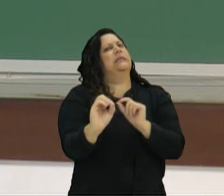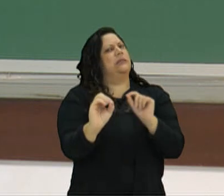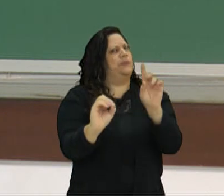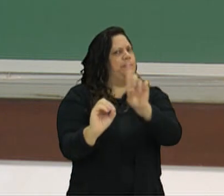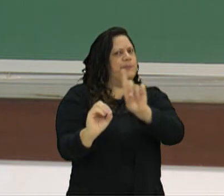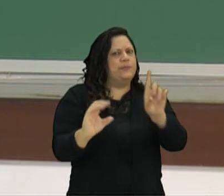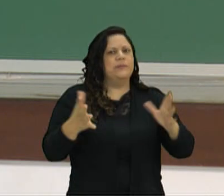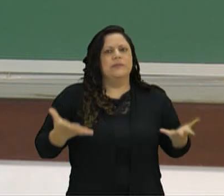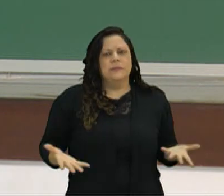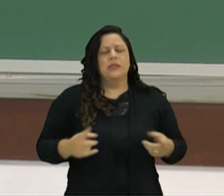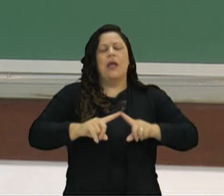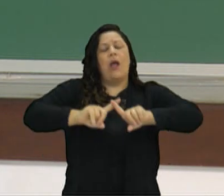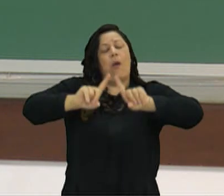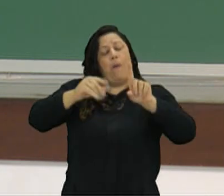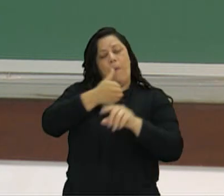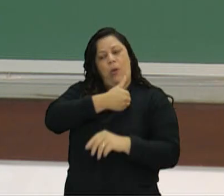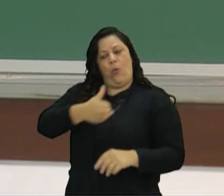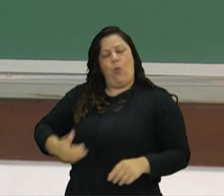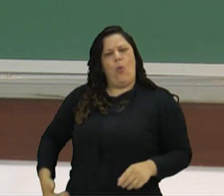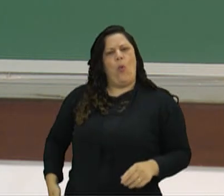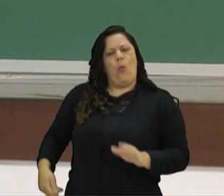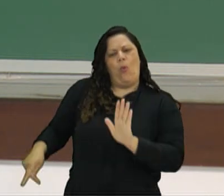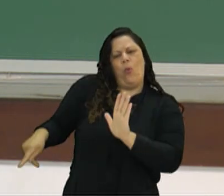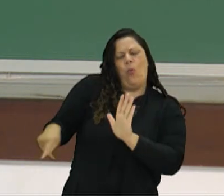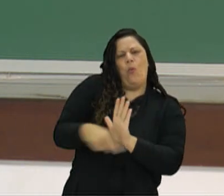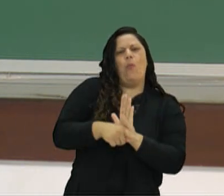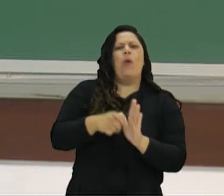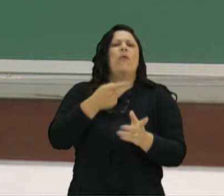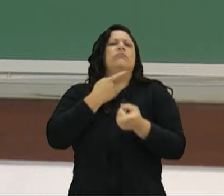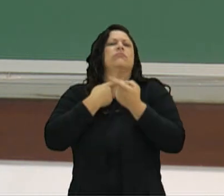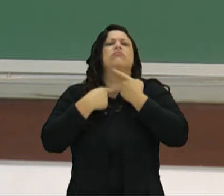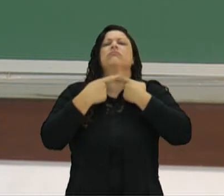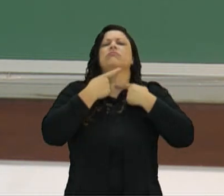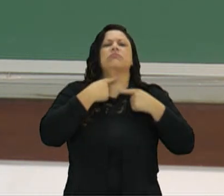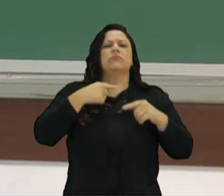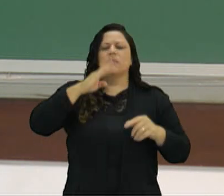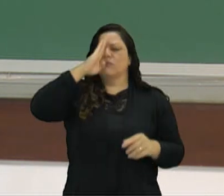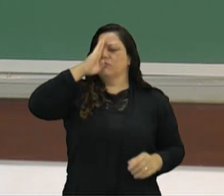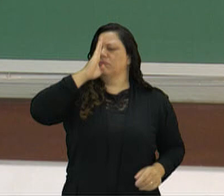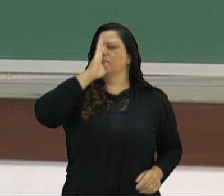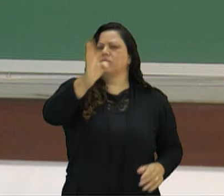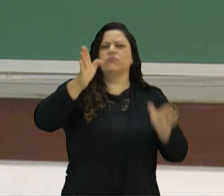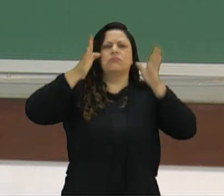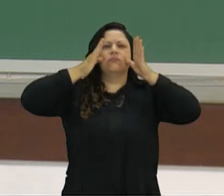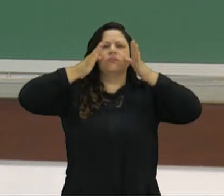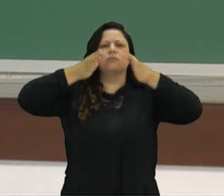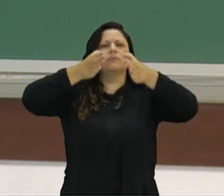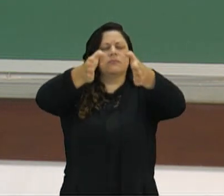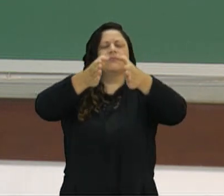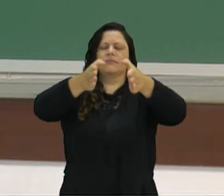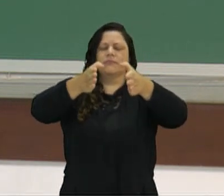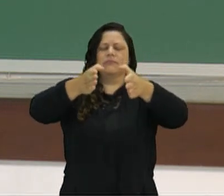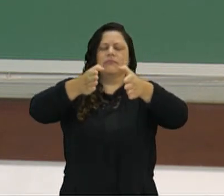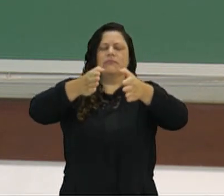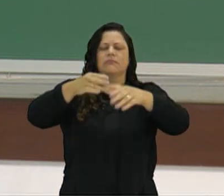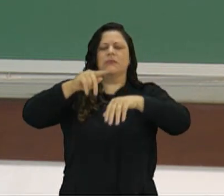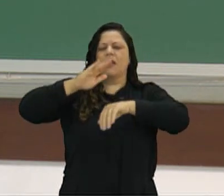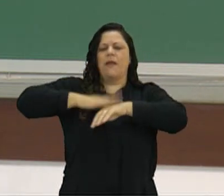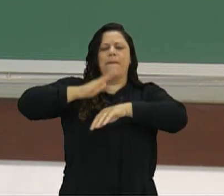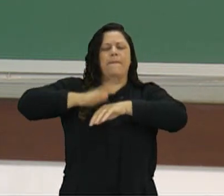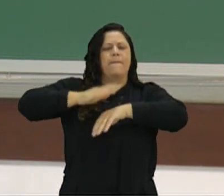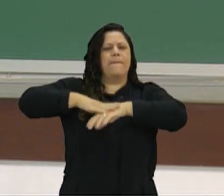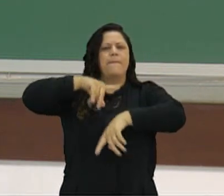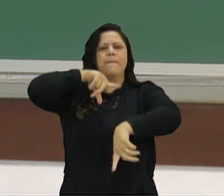arbitrário em que sentido? Ele segue a sua própria vontade, né, as suas próprias escolhas, sem se importar muito